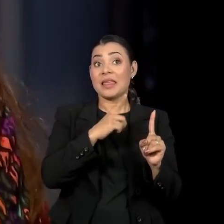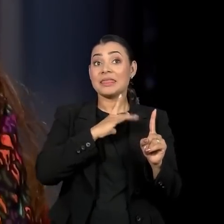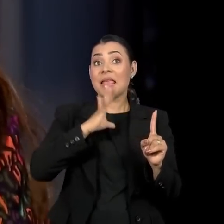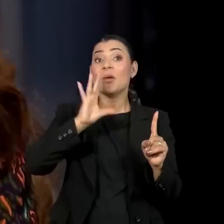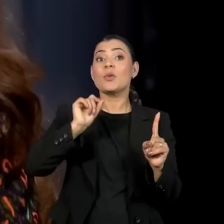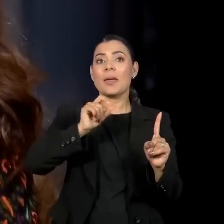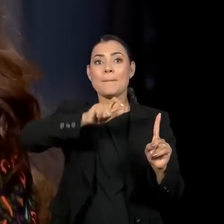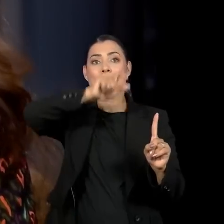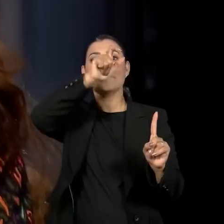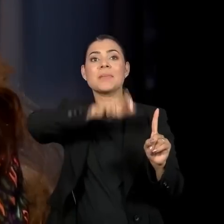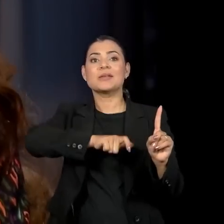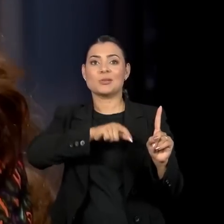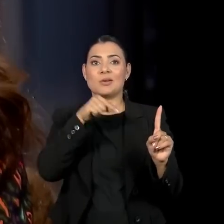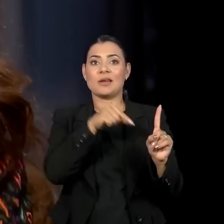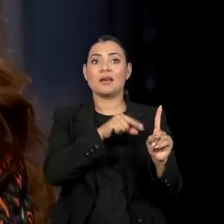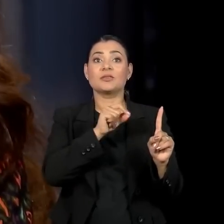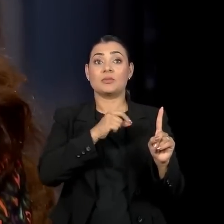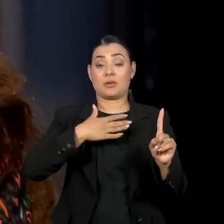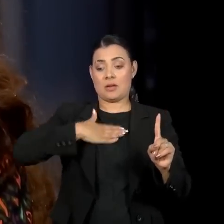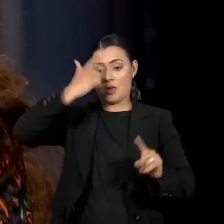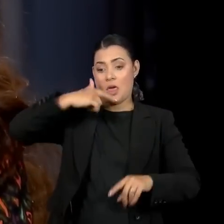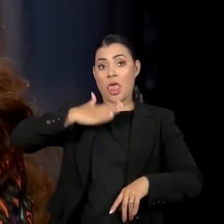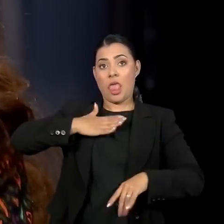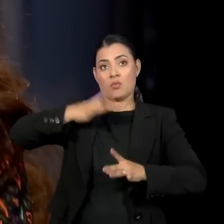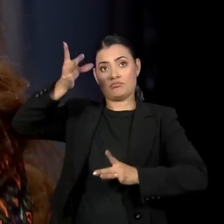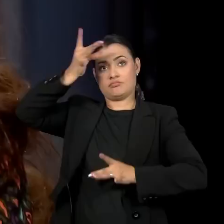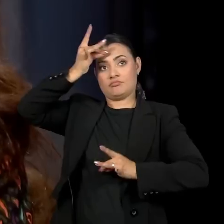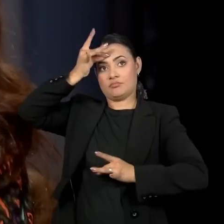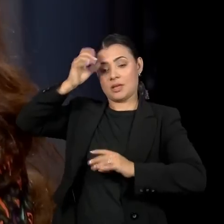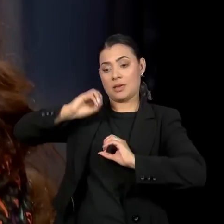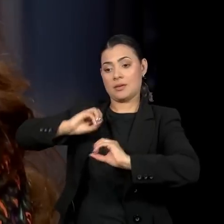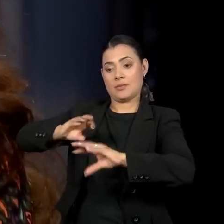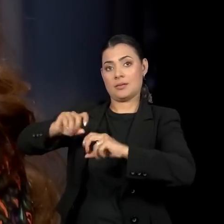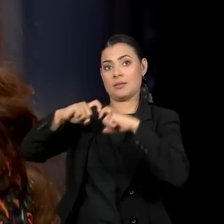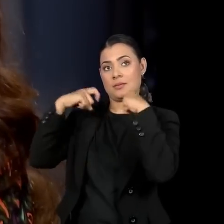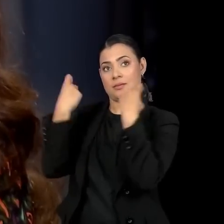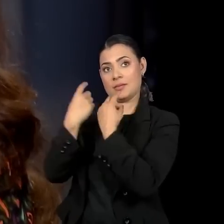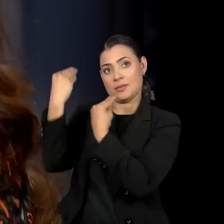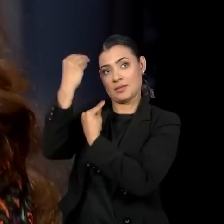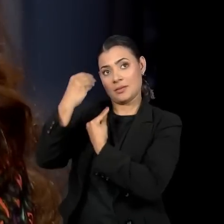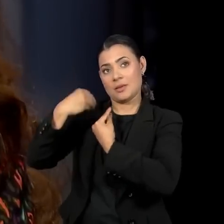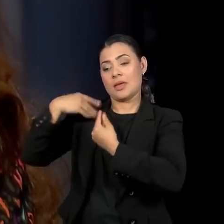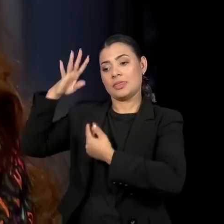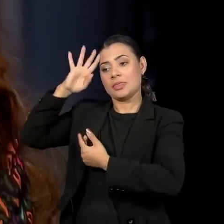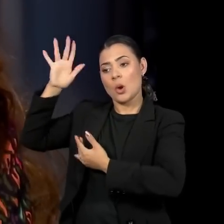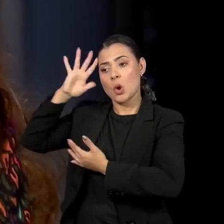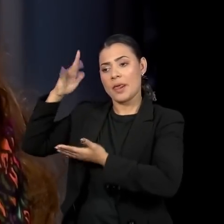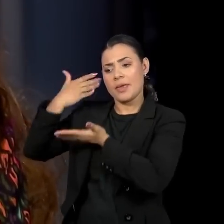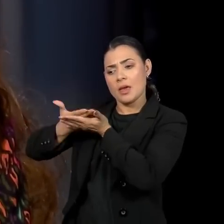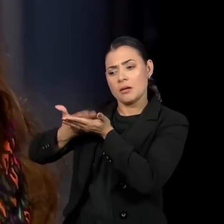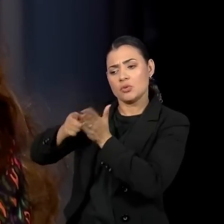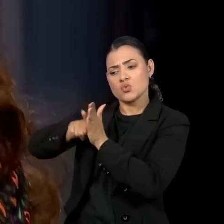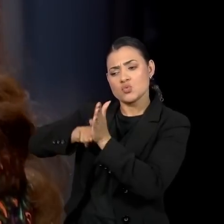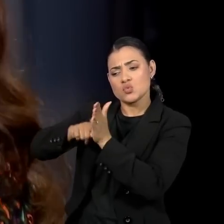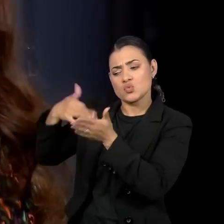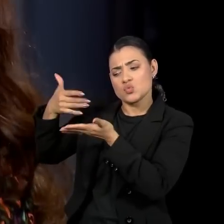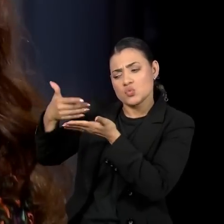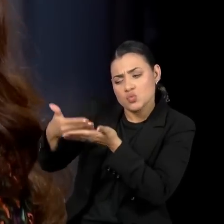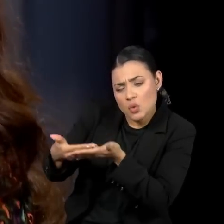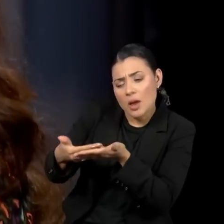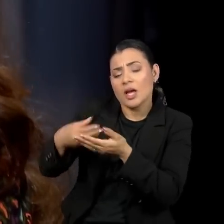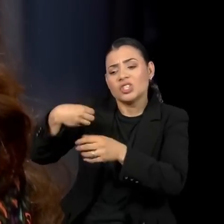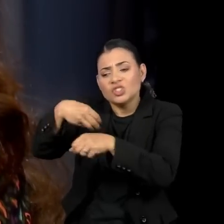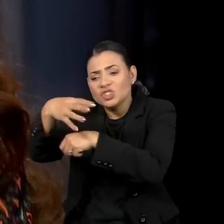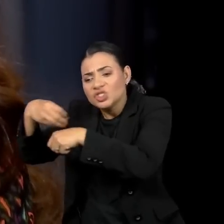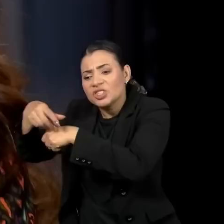personagem, né, que é a educadora sexual, né, que vai ali, vai ler teoria, o que vai dar dicas